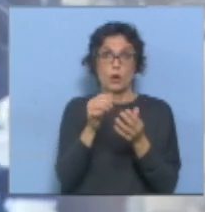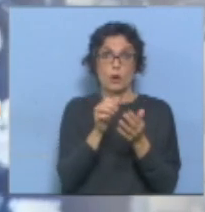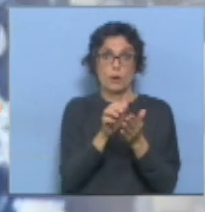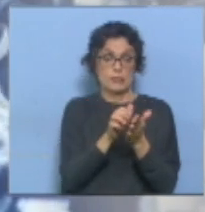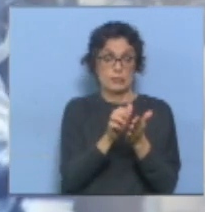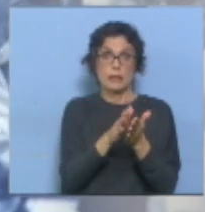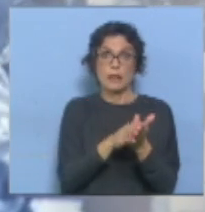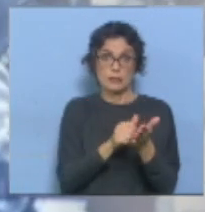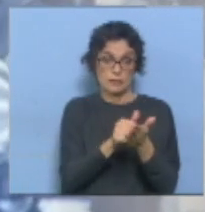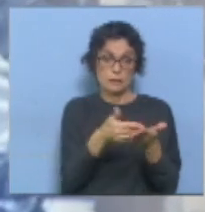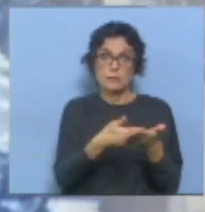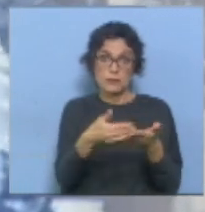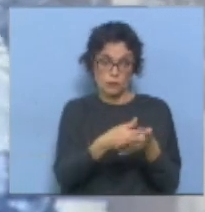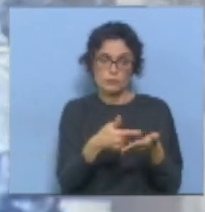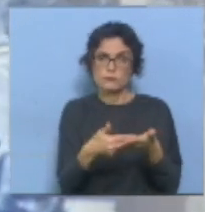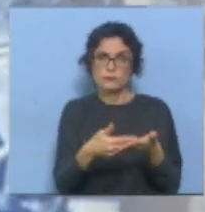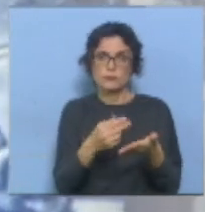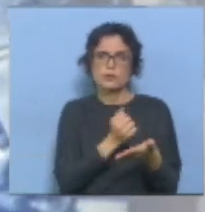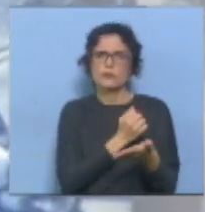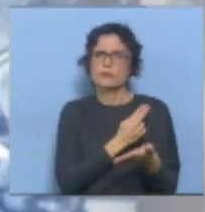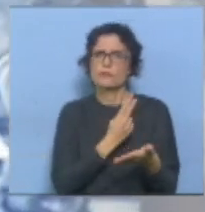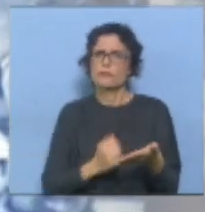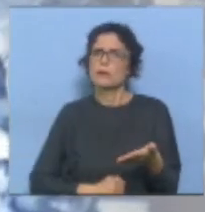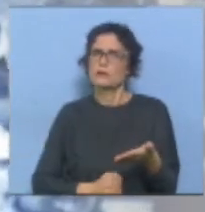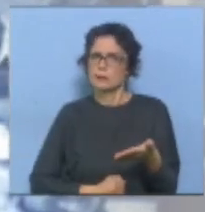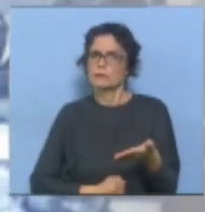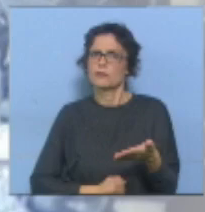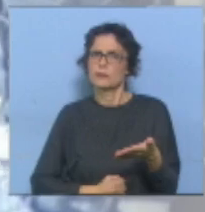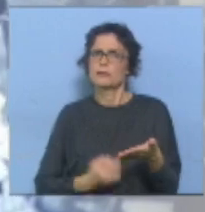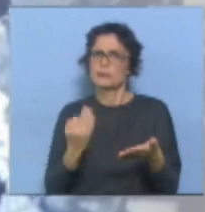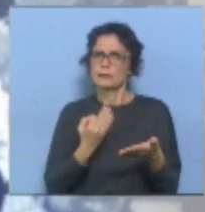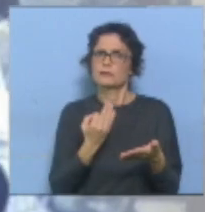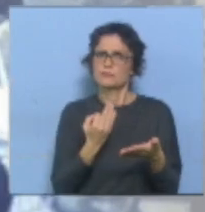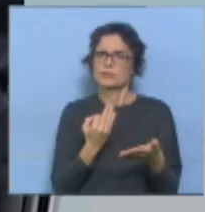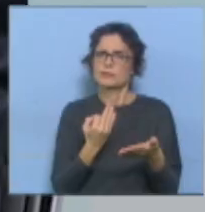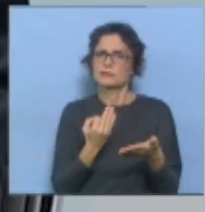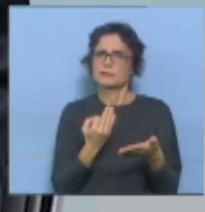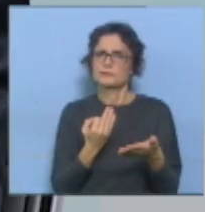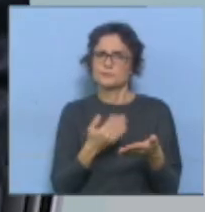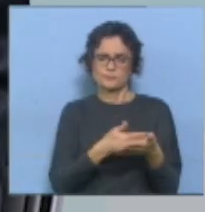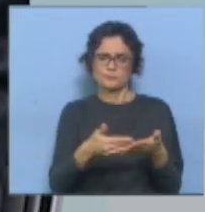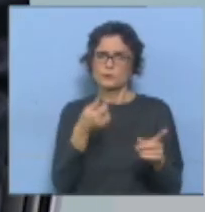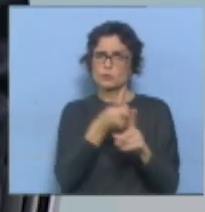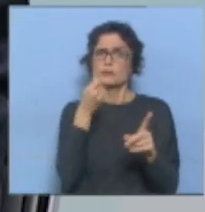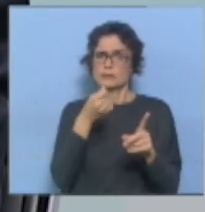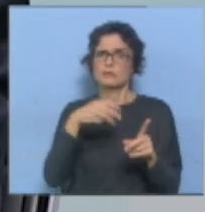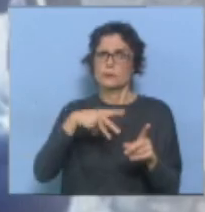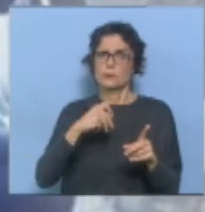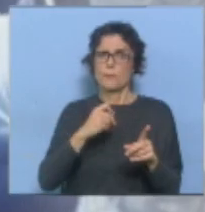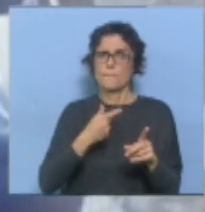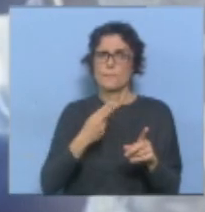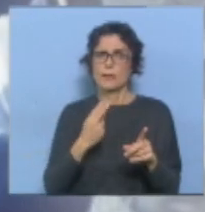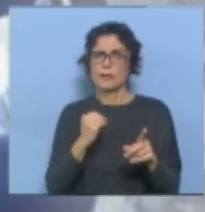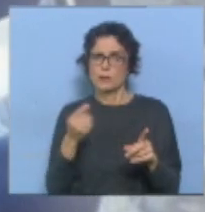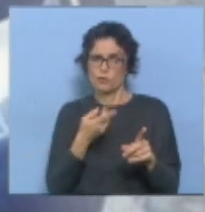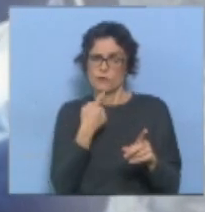caso da Universidade Católica, assenta-lhe também particularmente este desafio de Mateus, no sentido dela própria ser